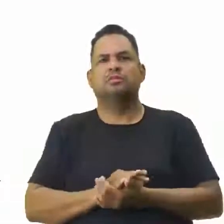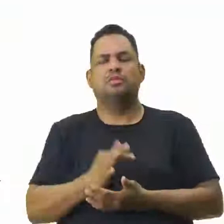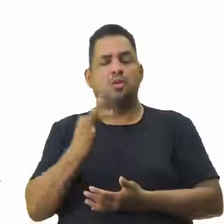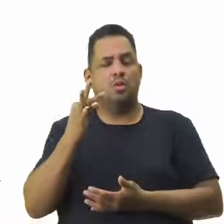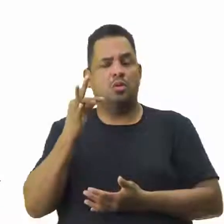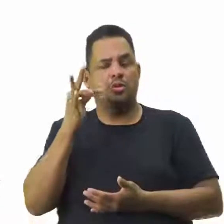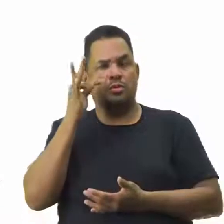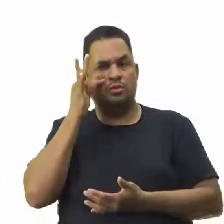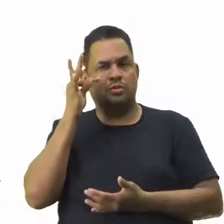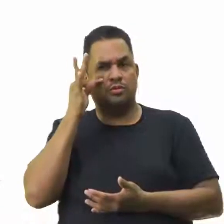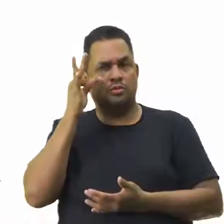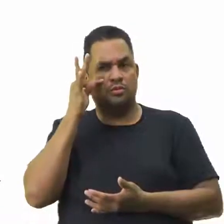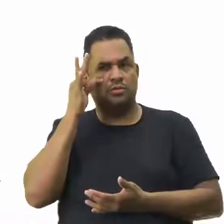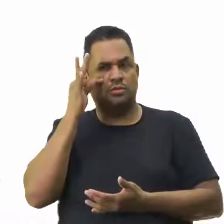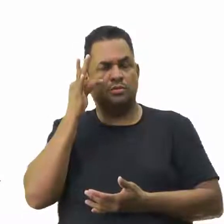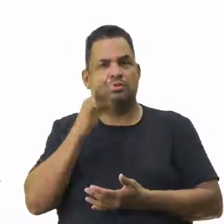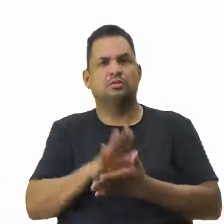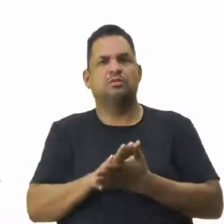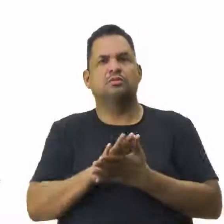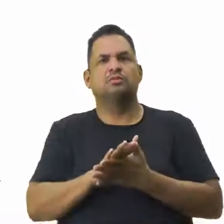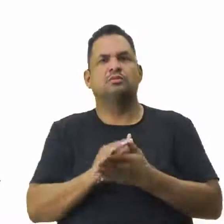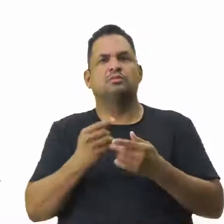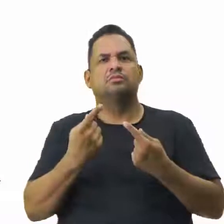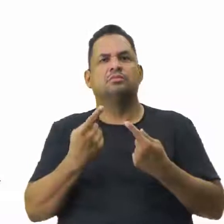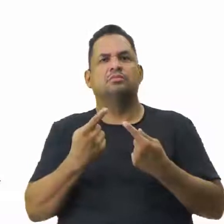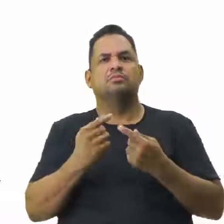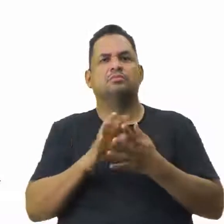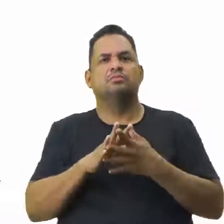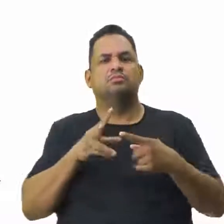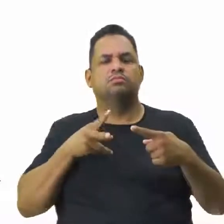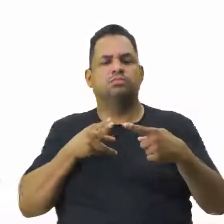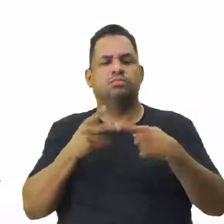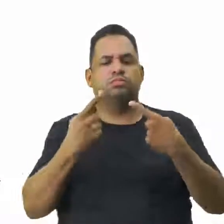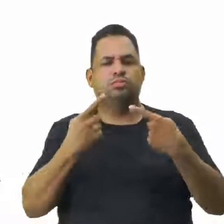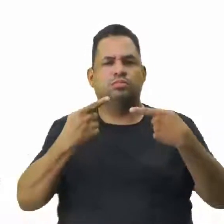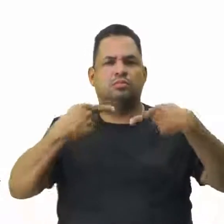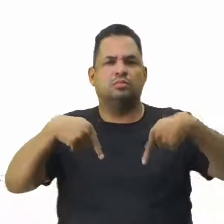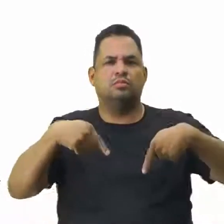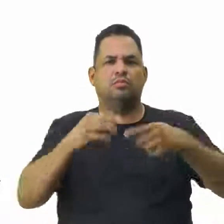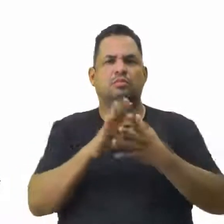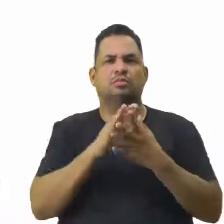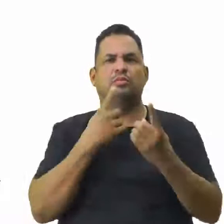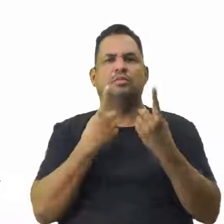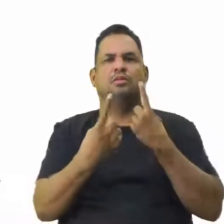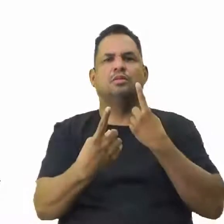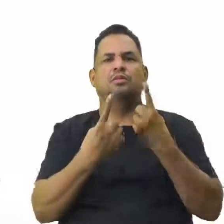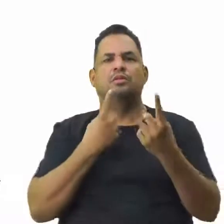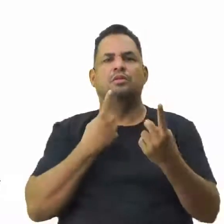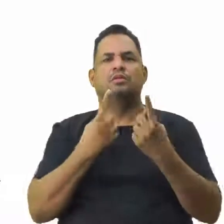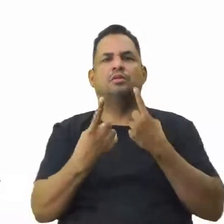Teixeira inaugurando a rodovia